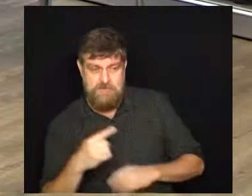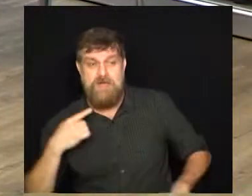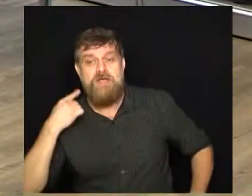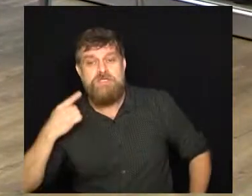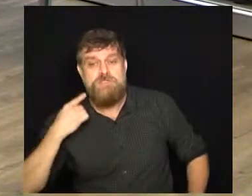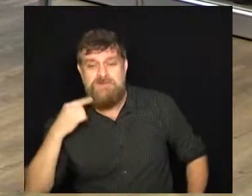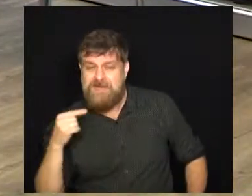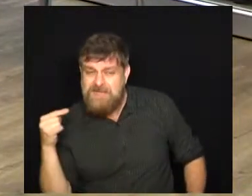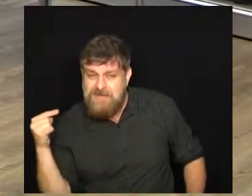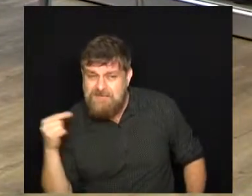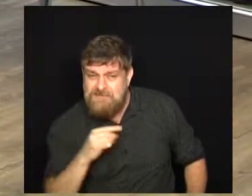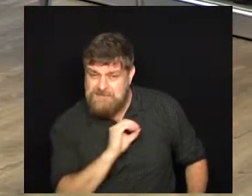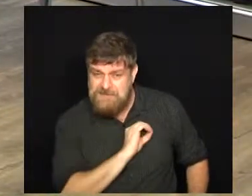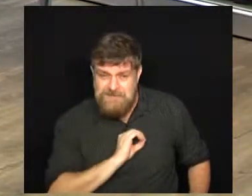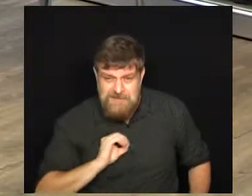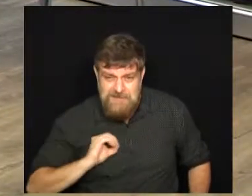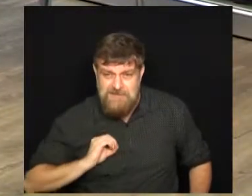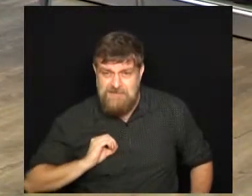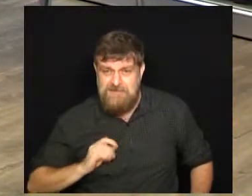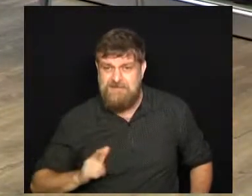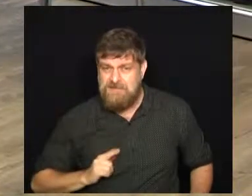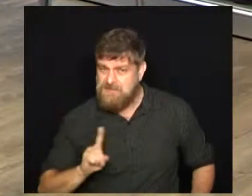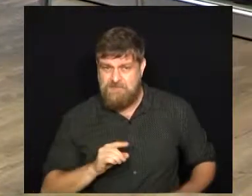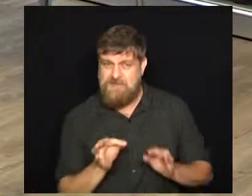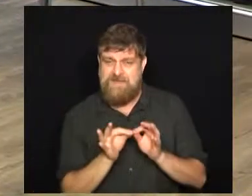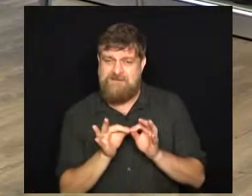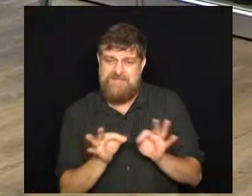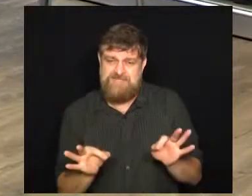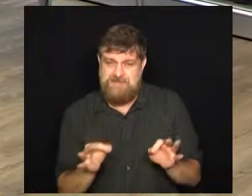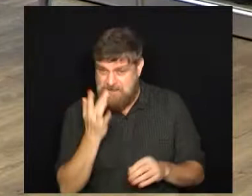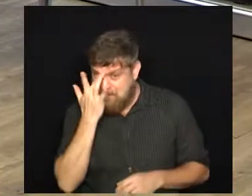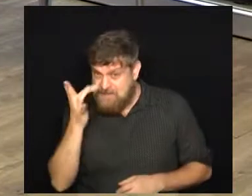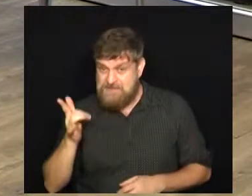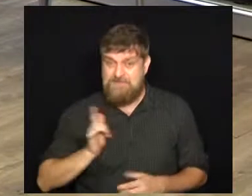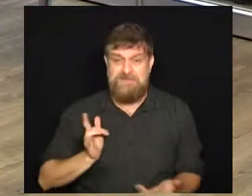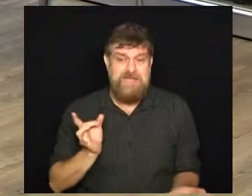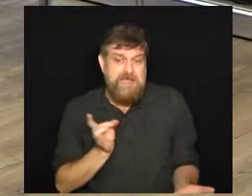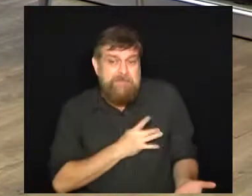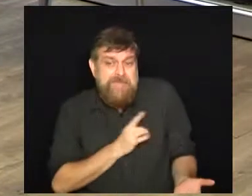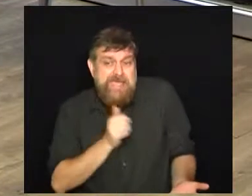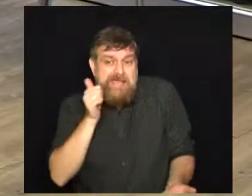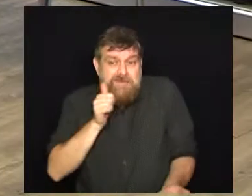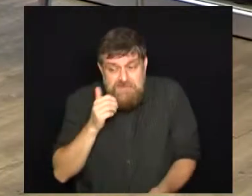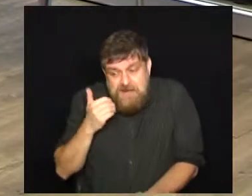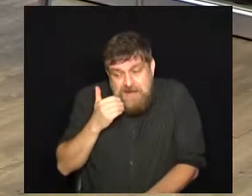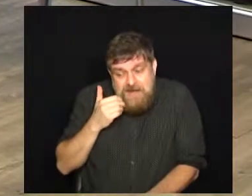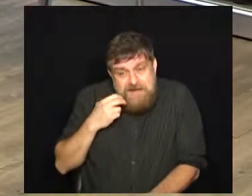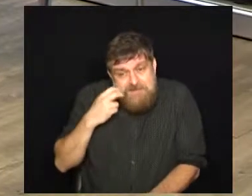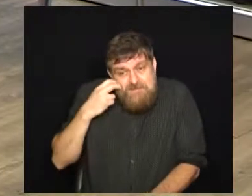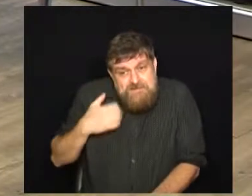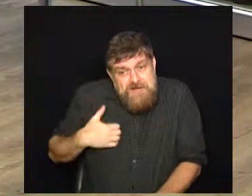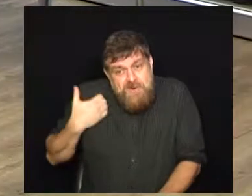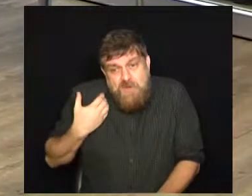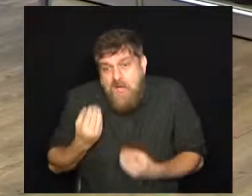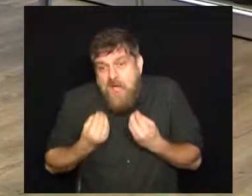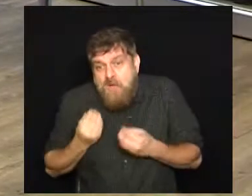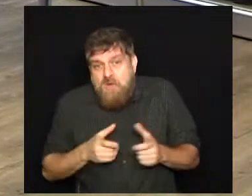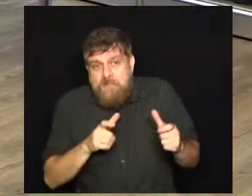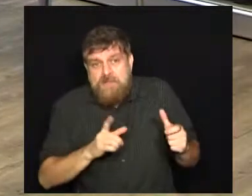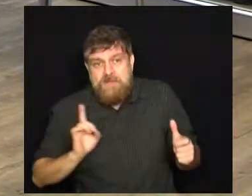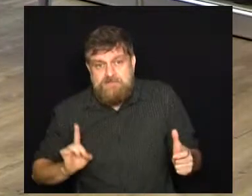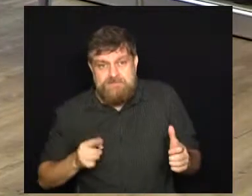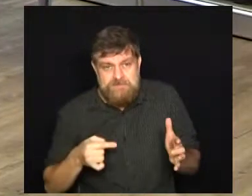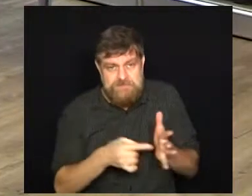dia, não é uma atitude muito simples, né? Existe o medo, existe a vergonha. Você percebe isso na